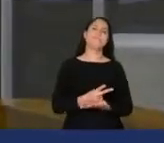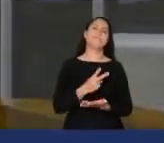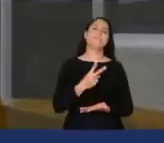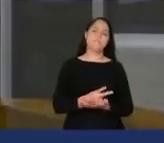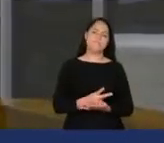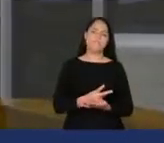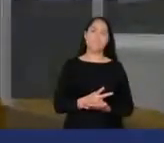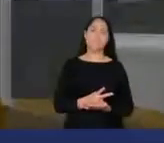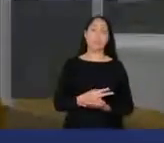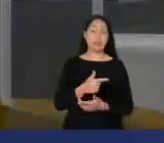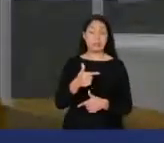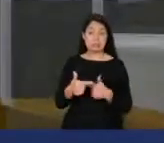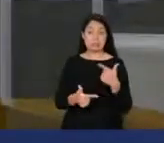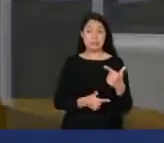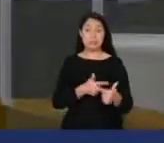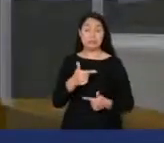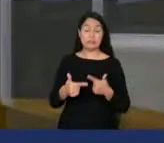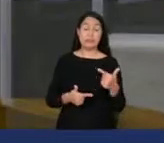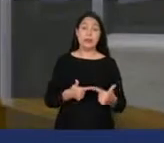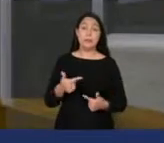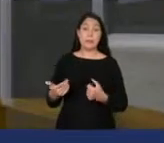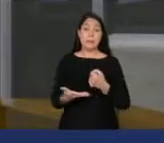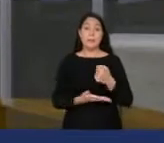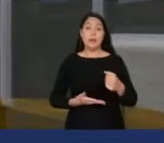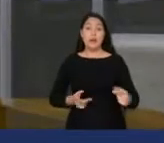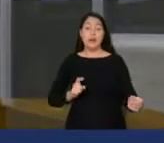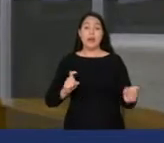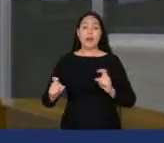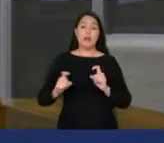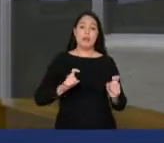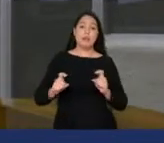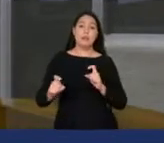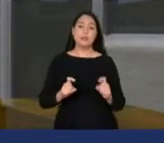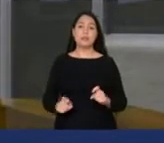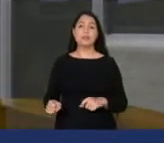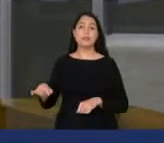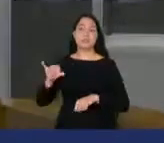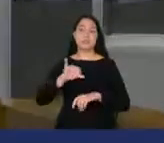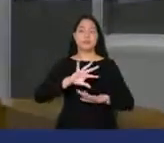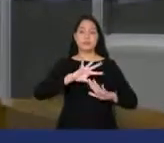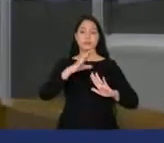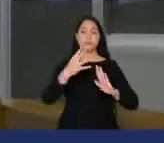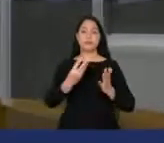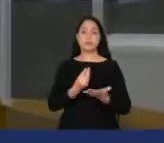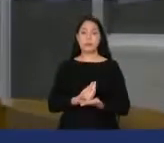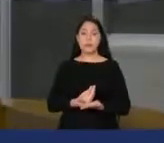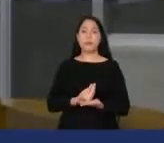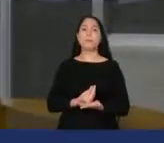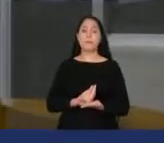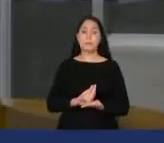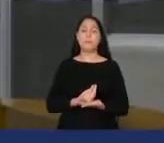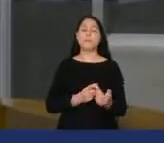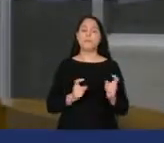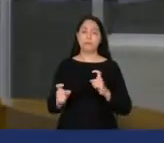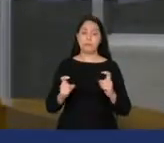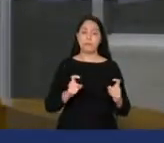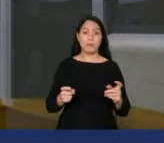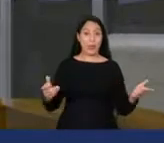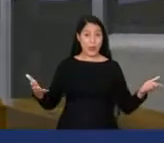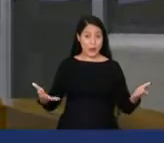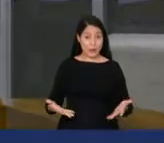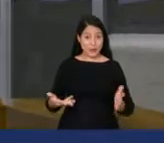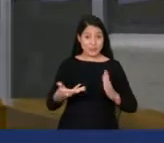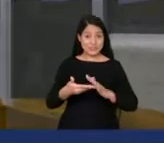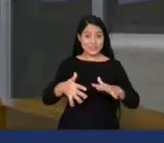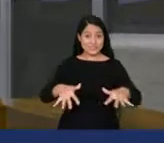com os trabalhos funcionais na administração do centro. Hoje, este plenário está alegre,